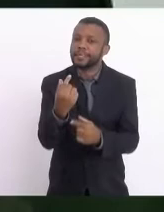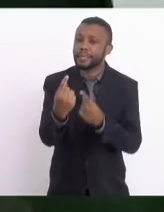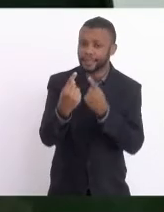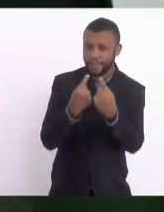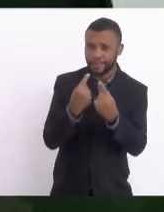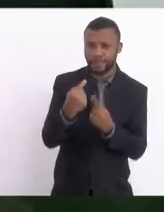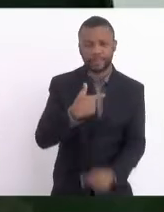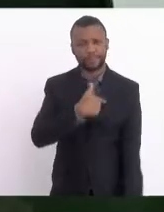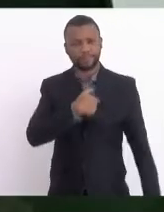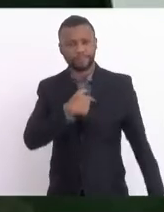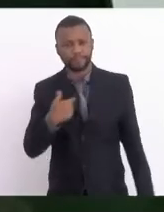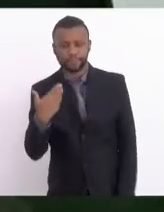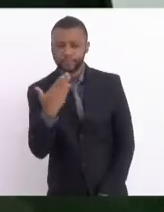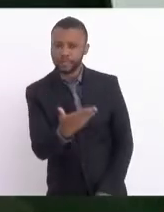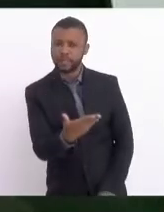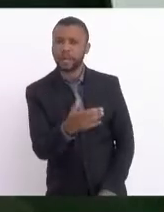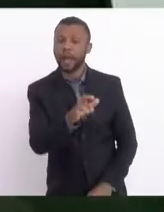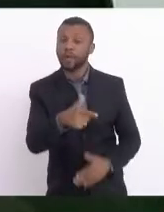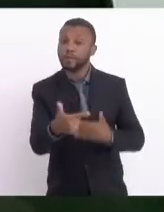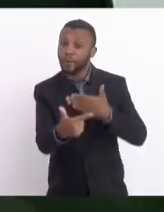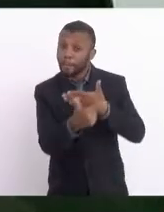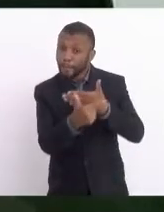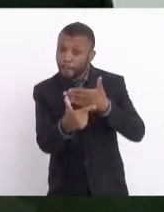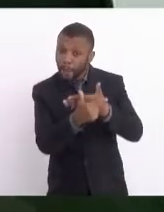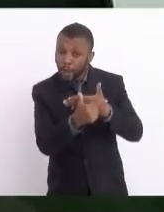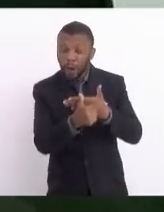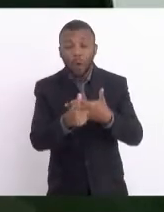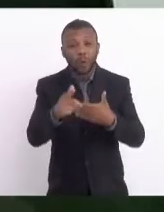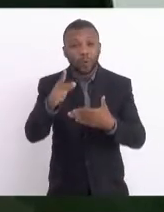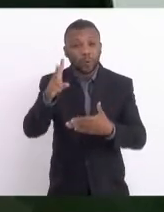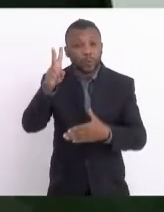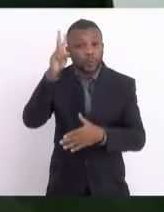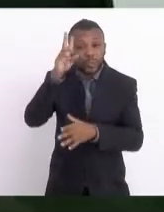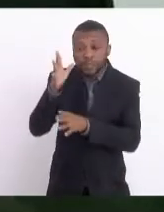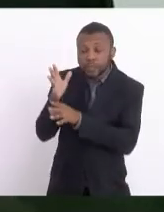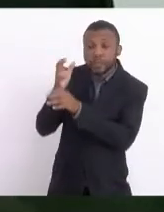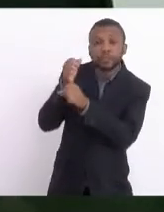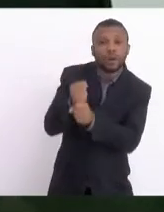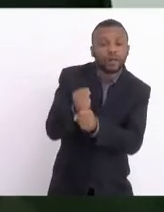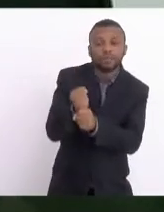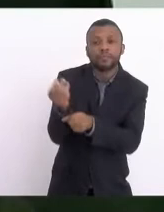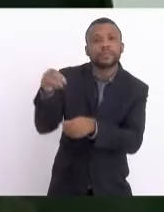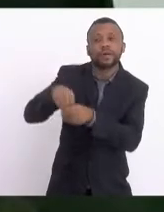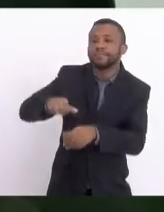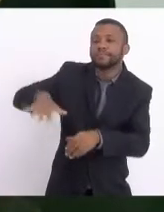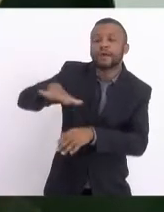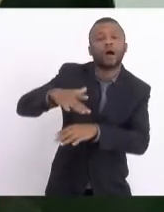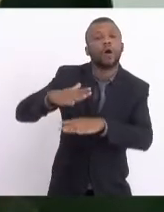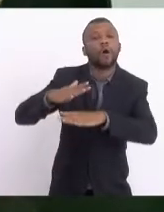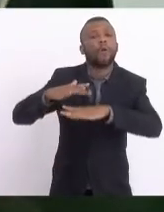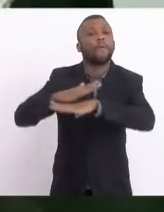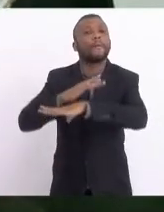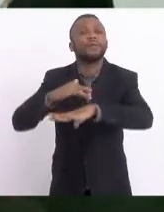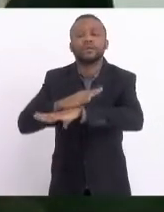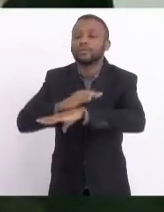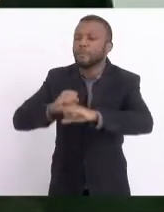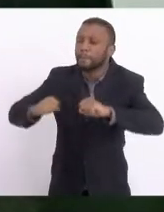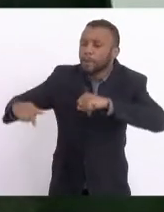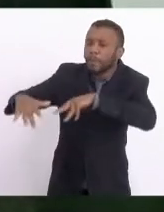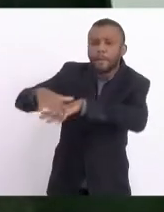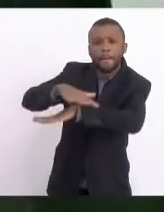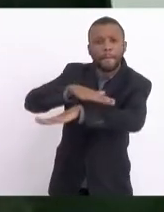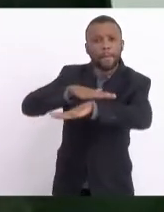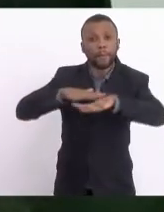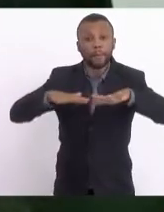é o seu papel histórico no urbanismo. Que a Presidente Vargas